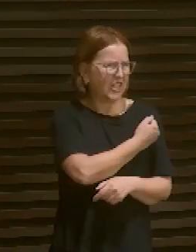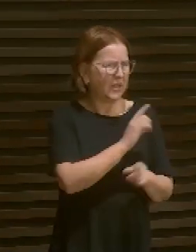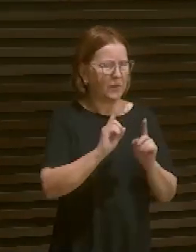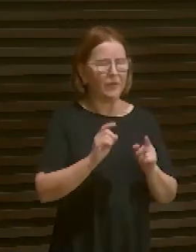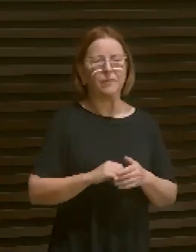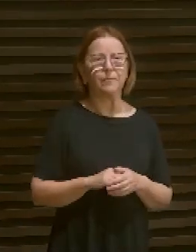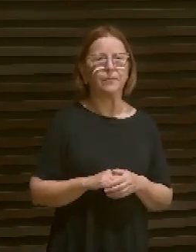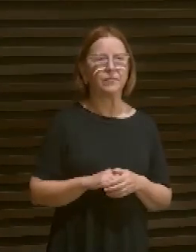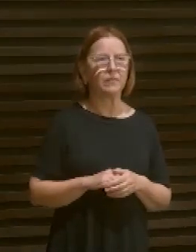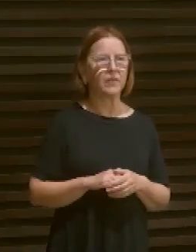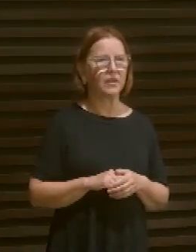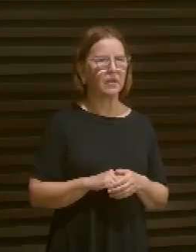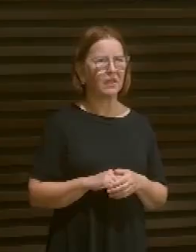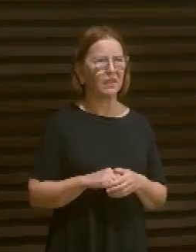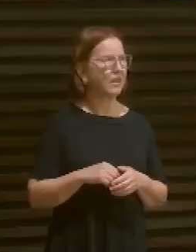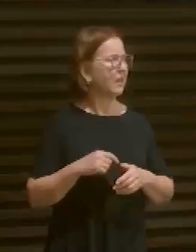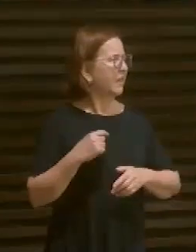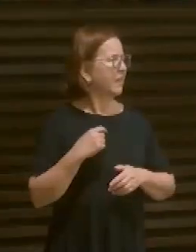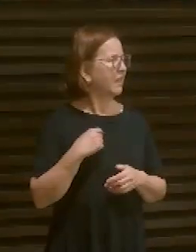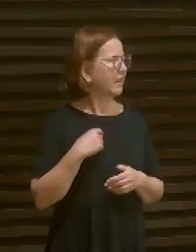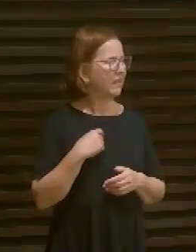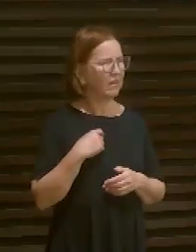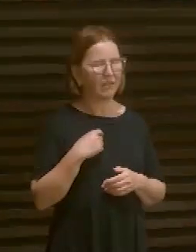sabia, estava meio atoleimado assim,